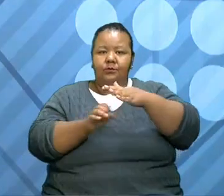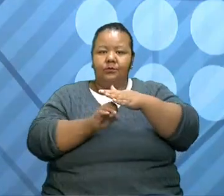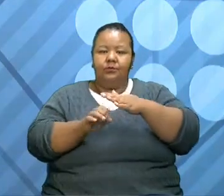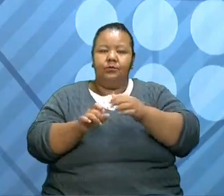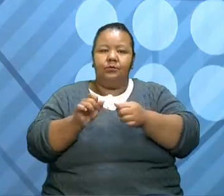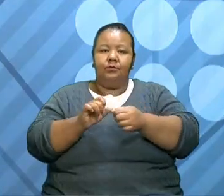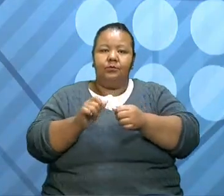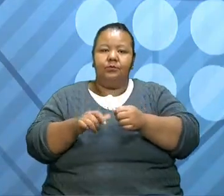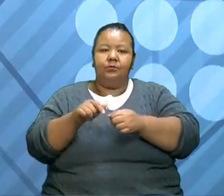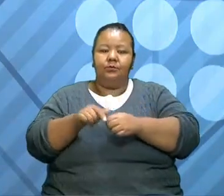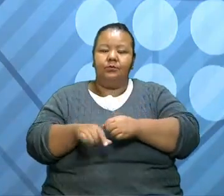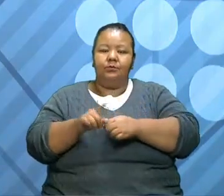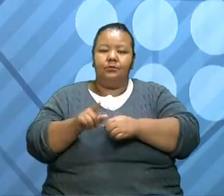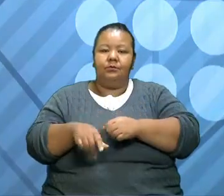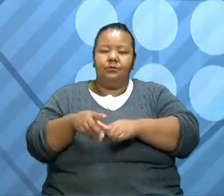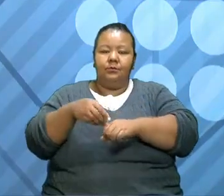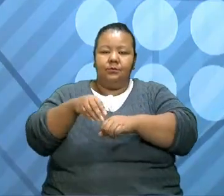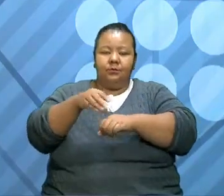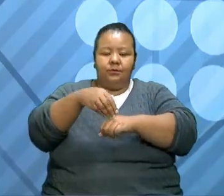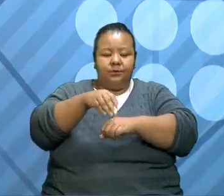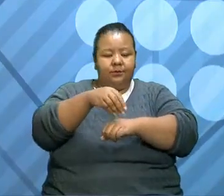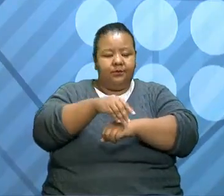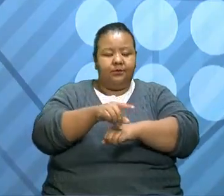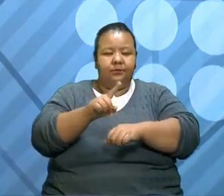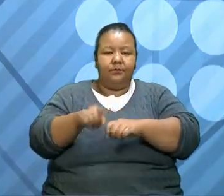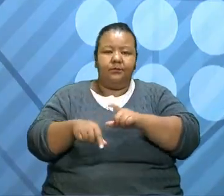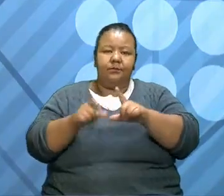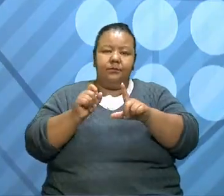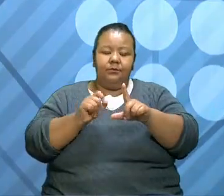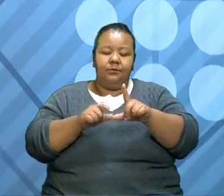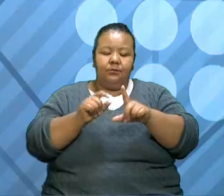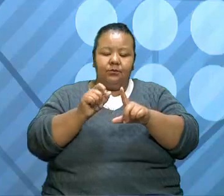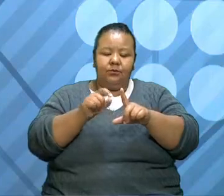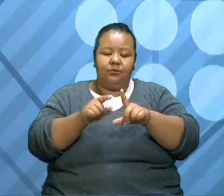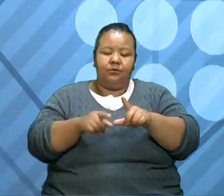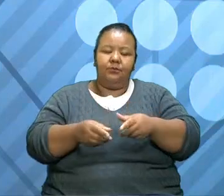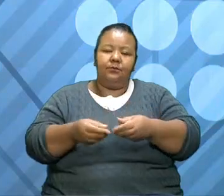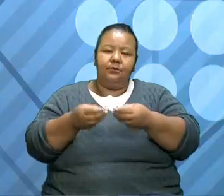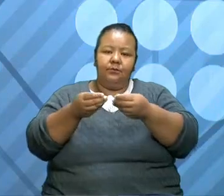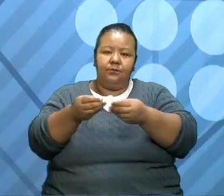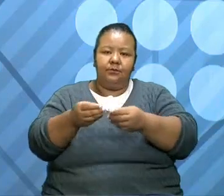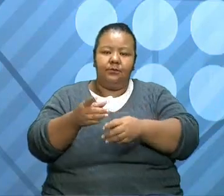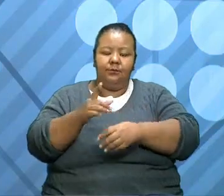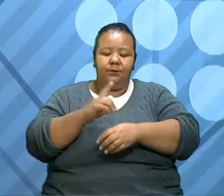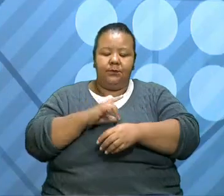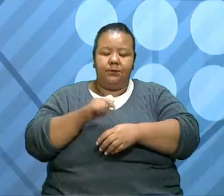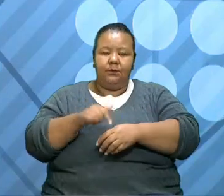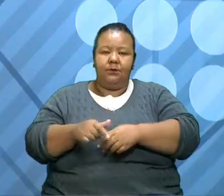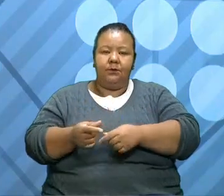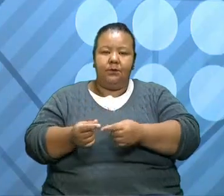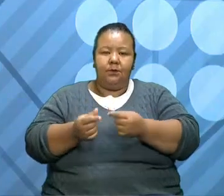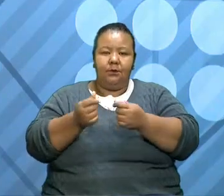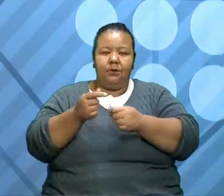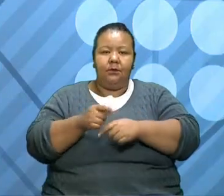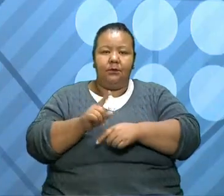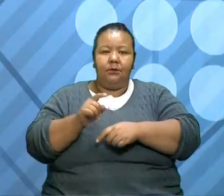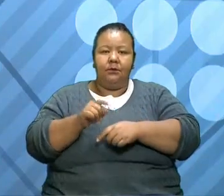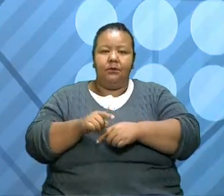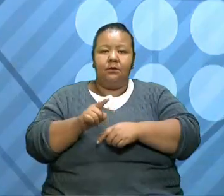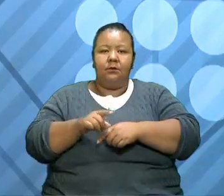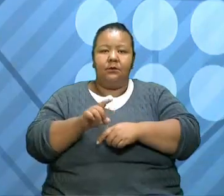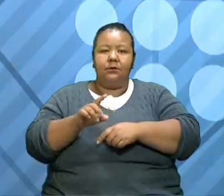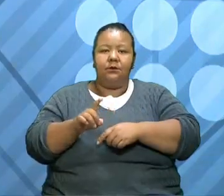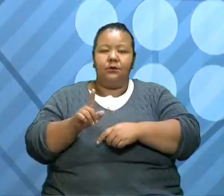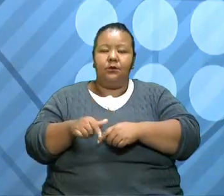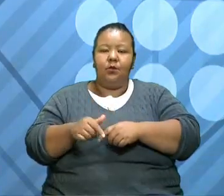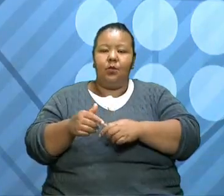vai despachar, que ela vai distribuir, fazer a parte logística dela, de entregar, e tem a parte financeira, nem que esse financeiro seja